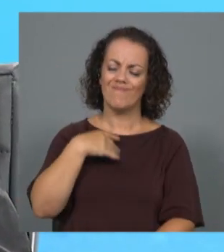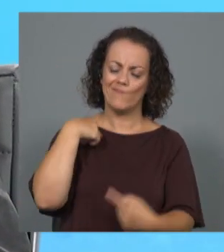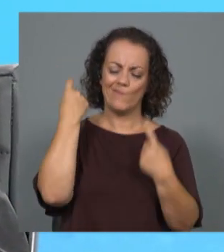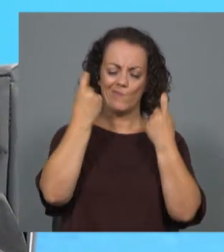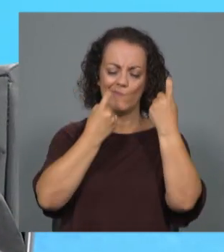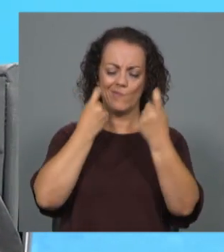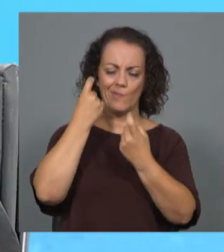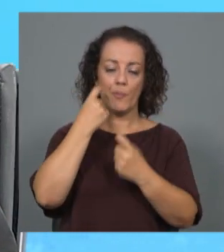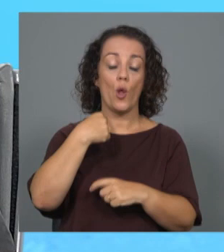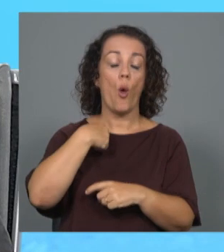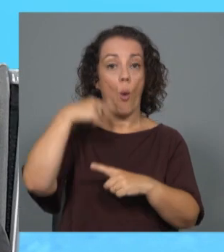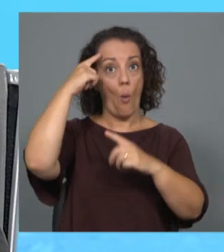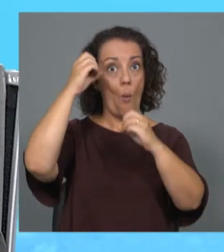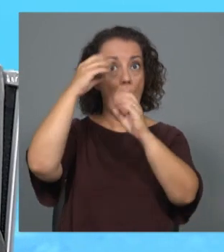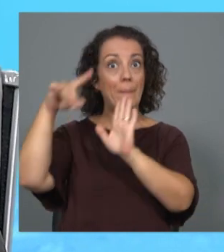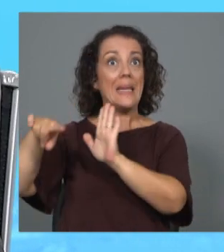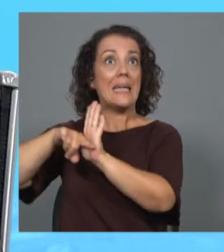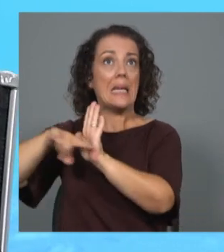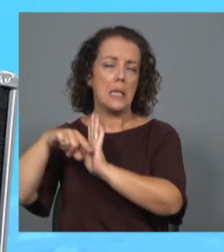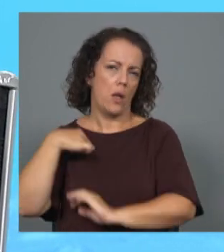tão pessimista, porque eu penso que